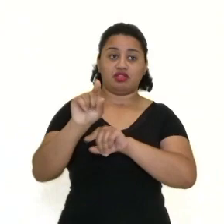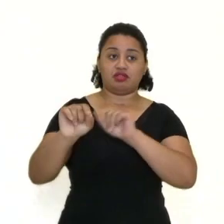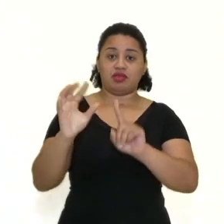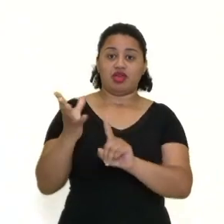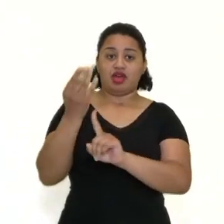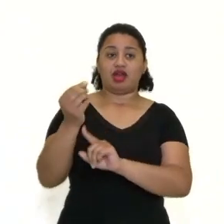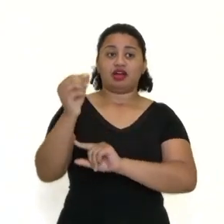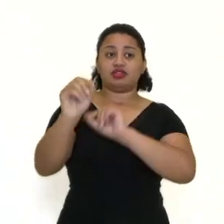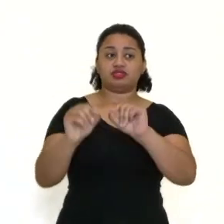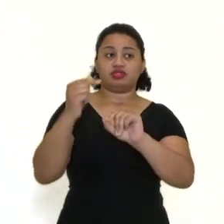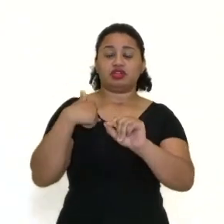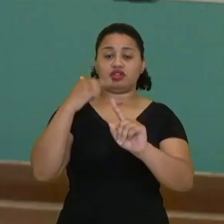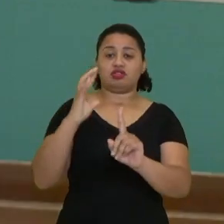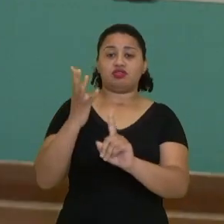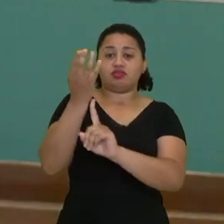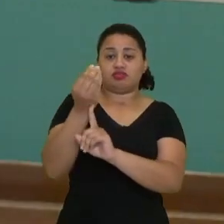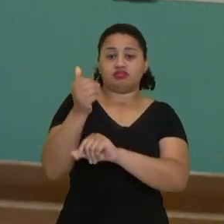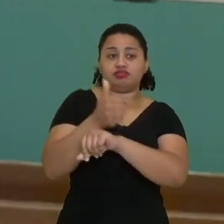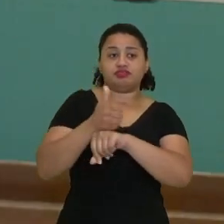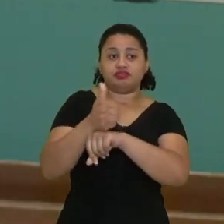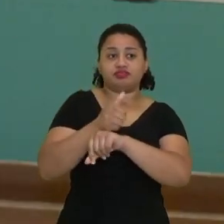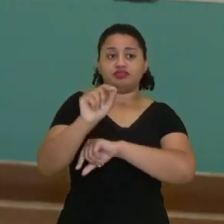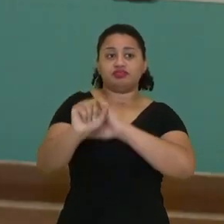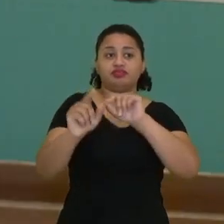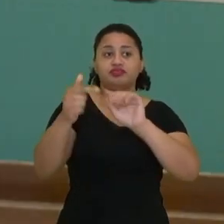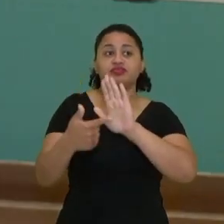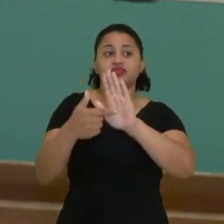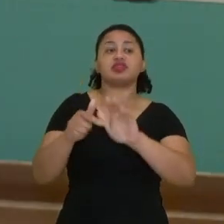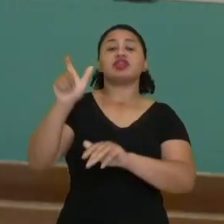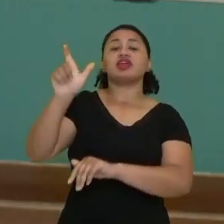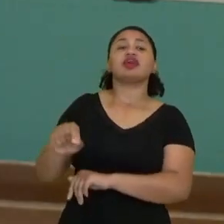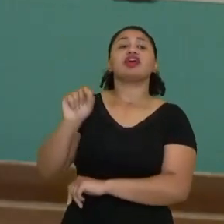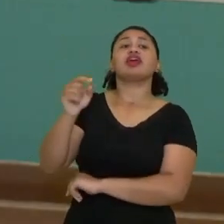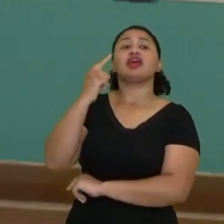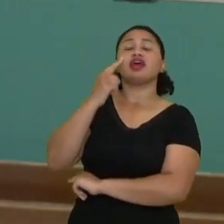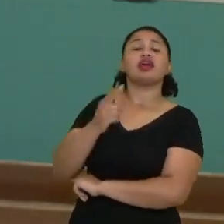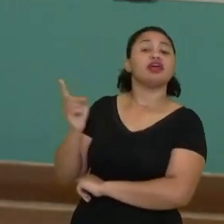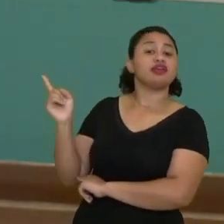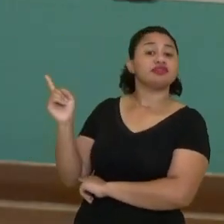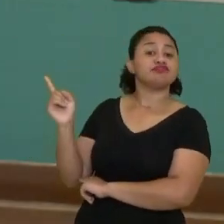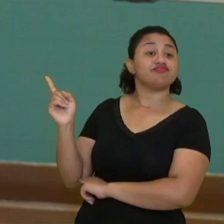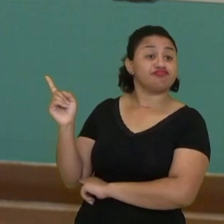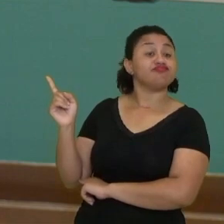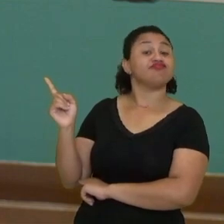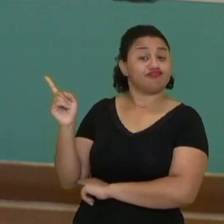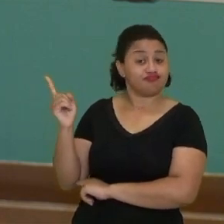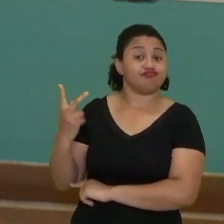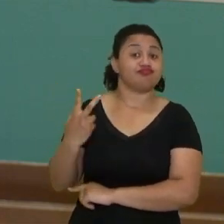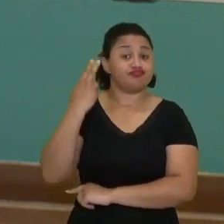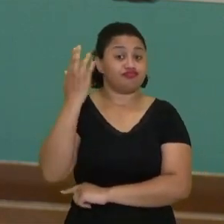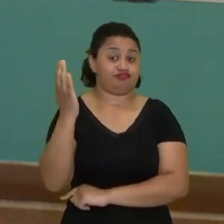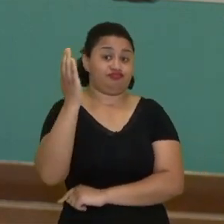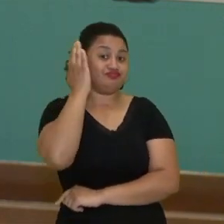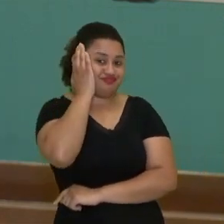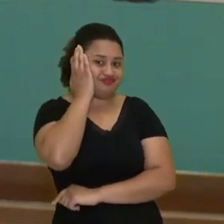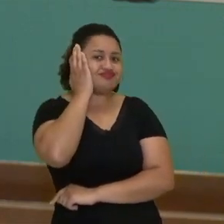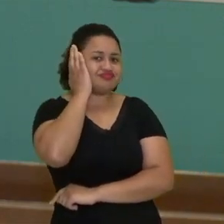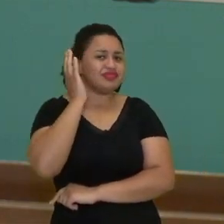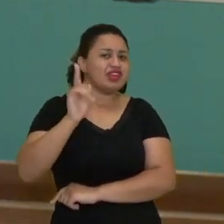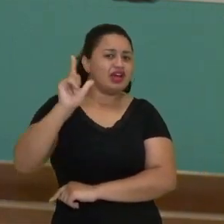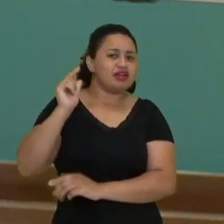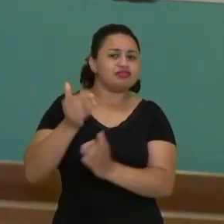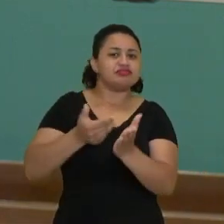E eu estou falando desse sujeito aqui, dessa ilustração, que é o Vincent van Gogh. Então, antes de começar a falar sobre